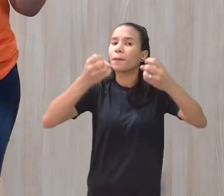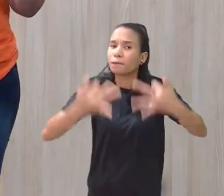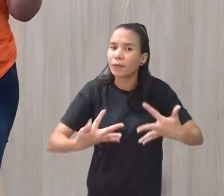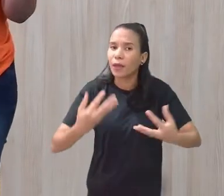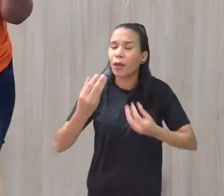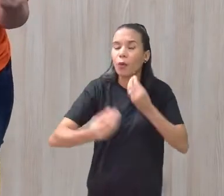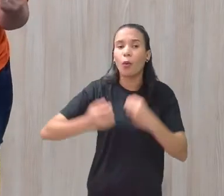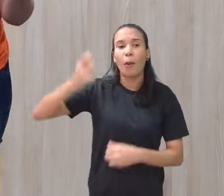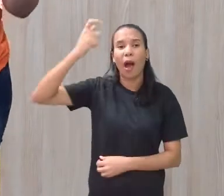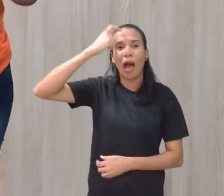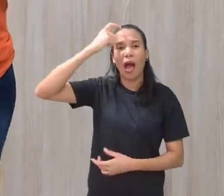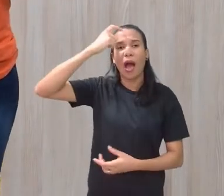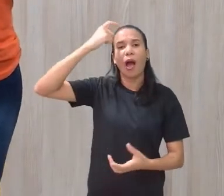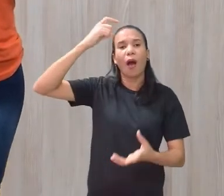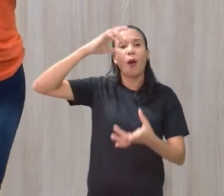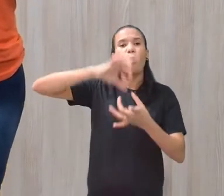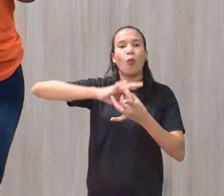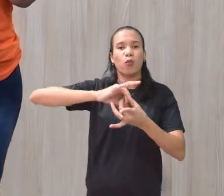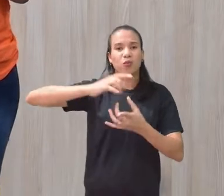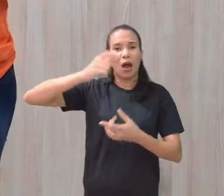dessa consciência